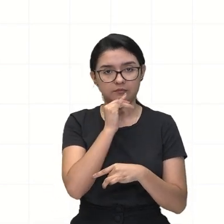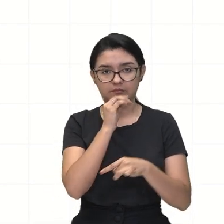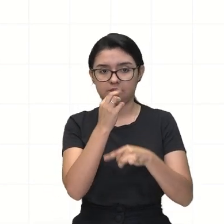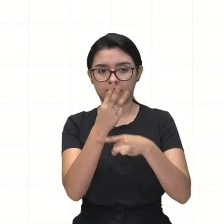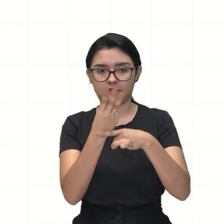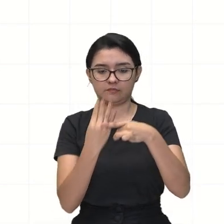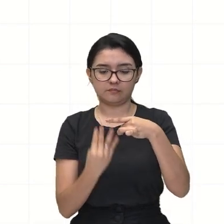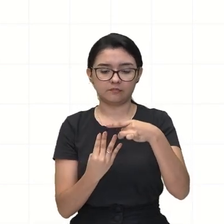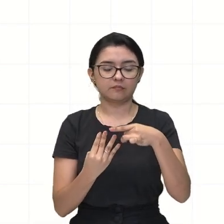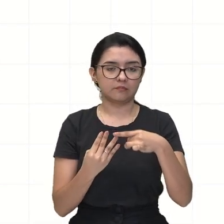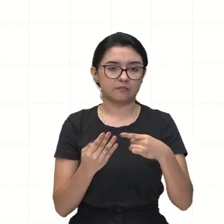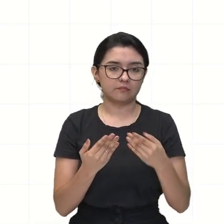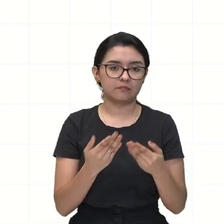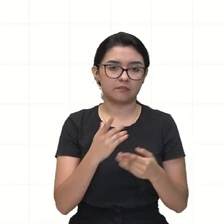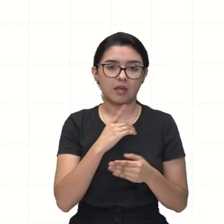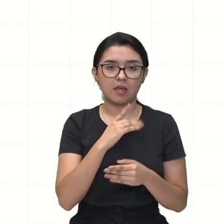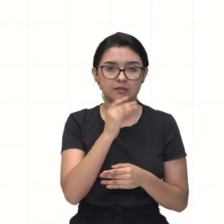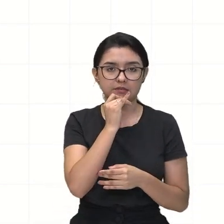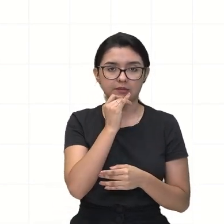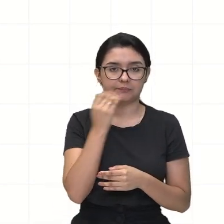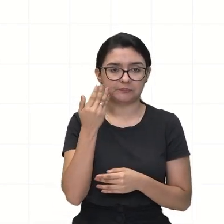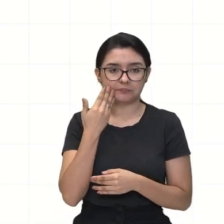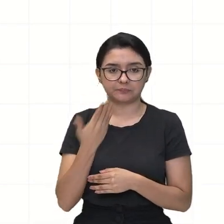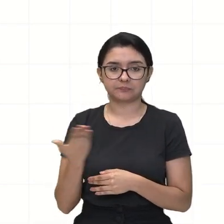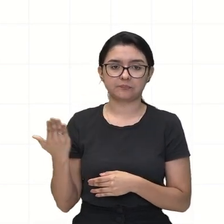inteiro. Temos aqui